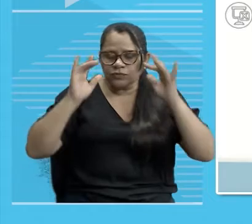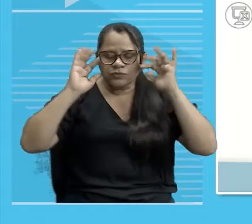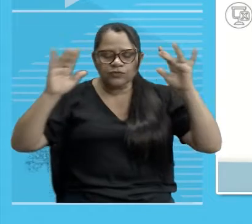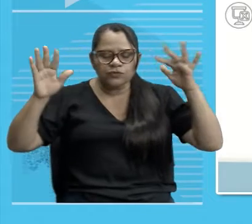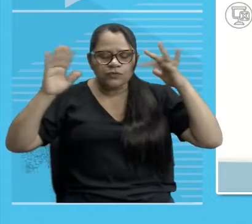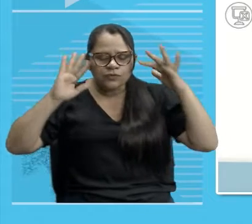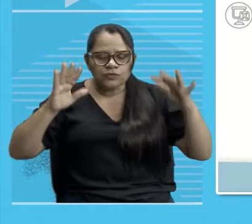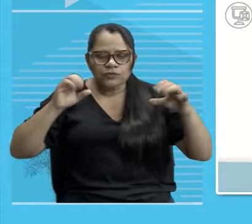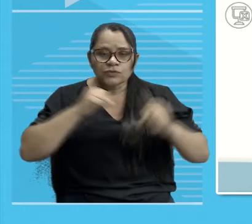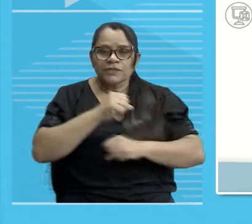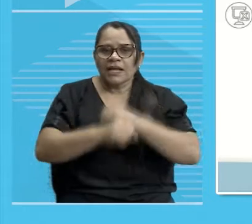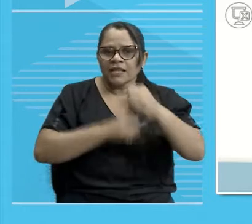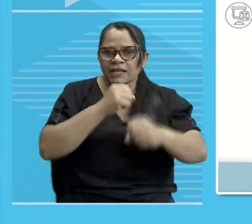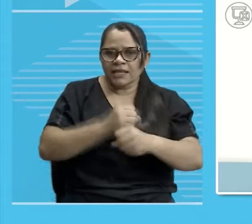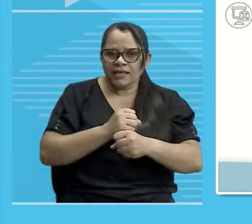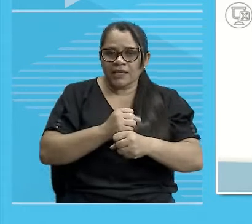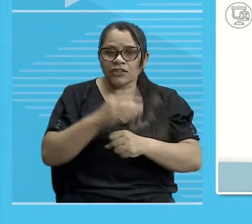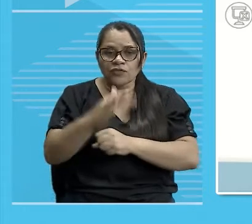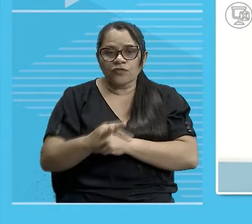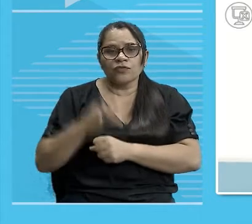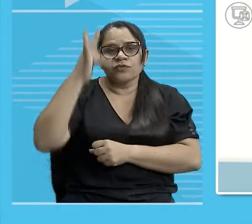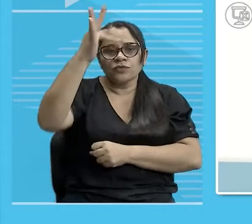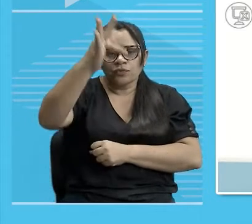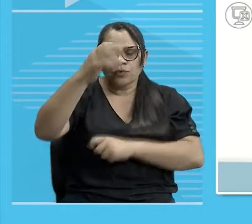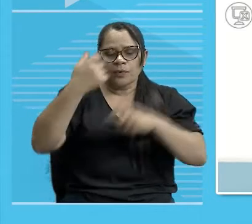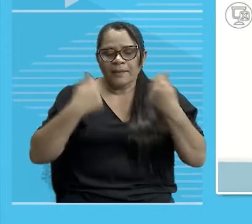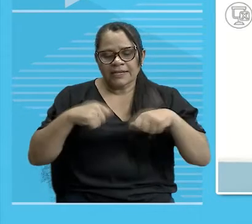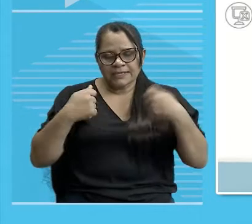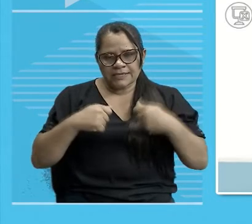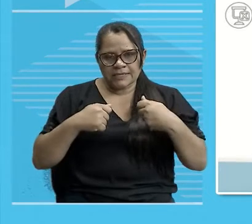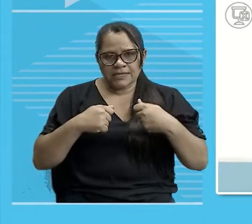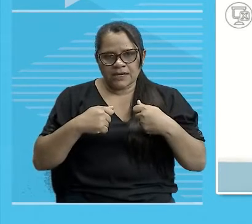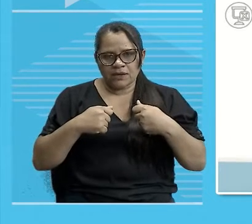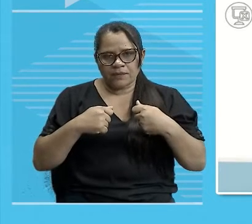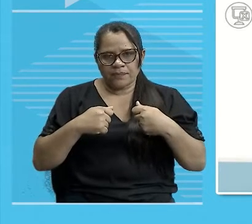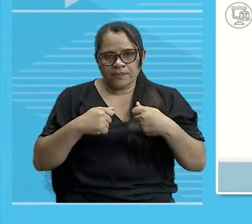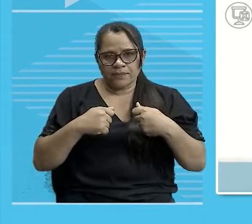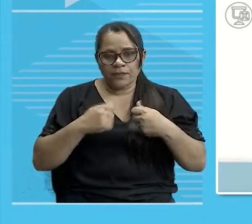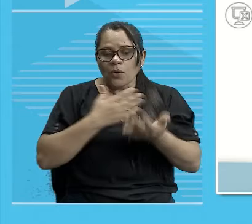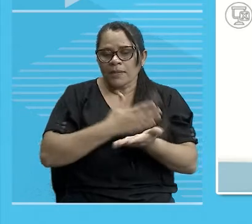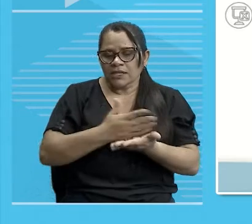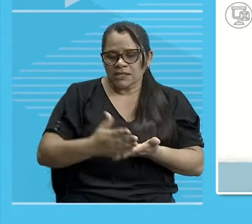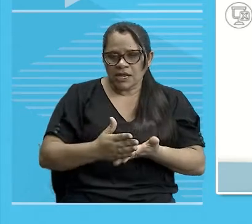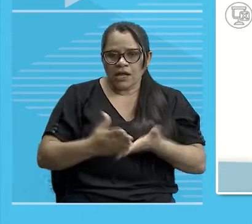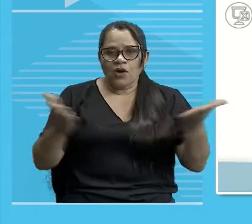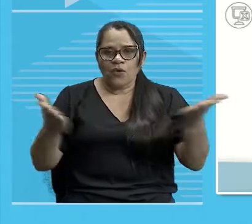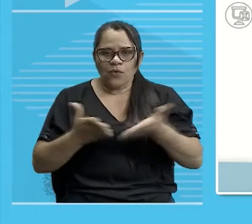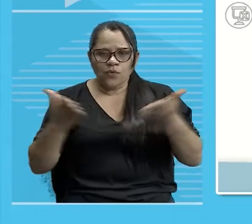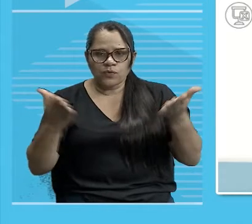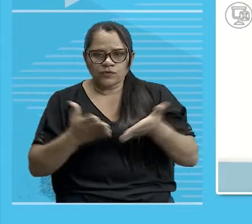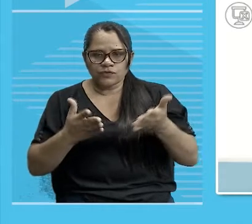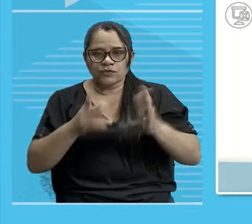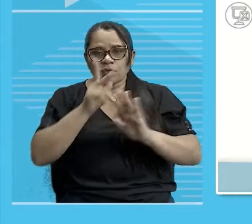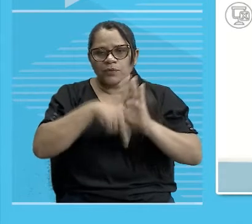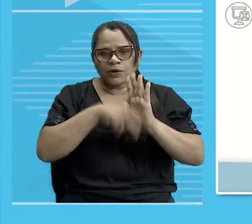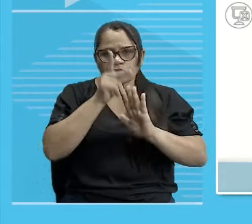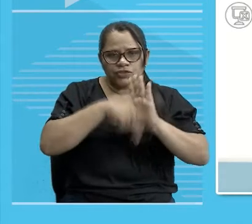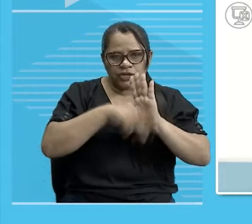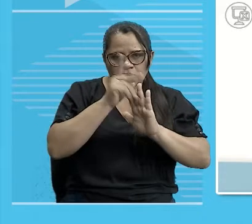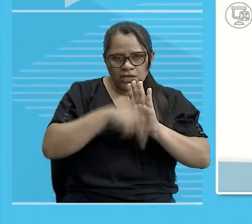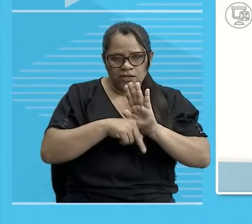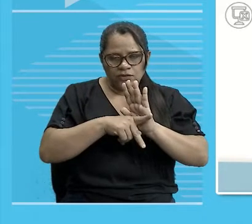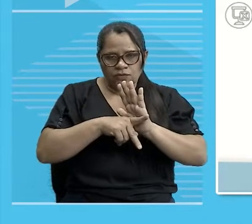o sonho daqui a 20 anos tem que começar hoje é o projeto de vida não se esqueça o mundo